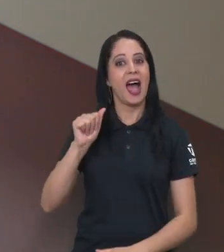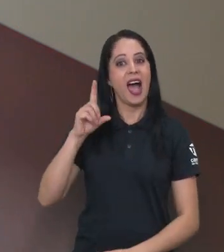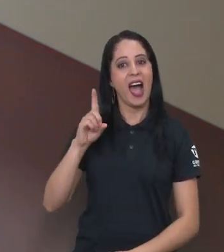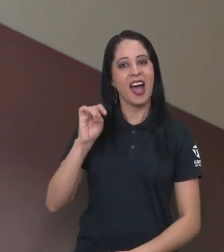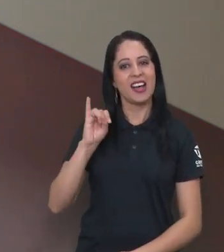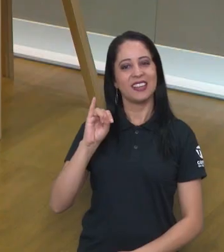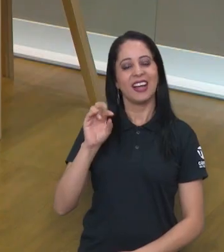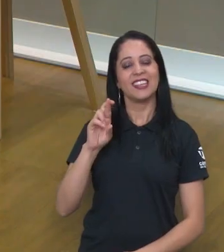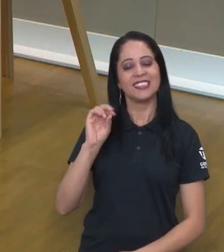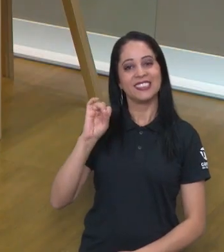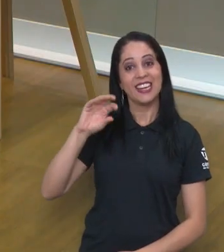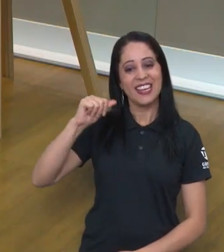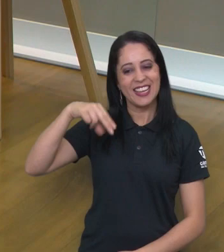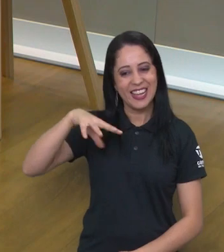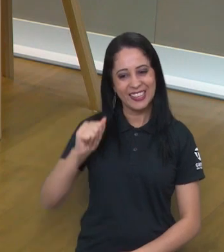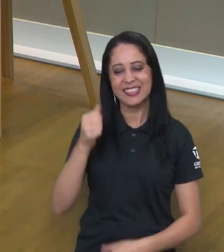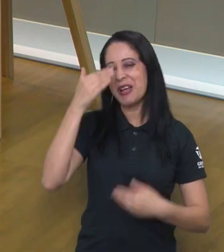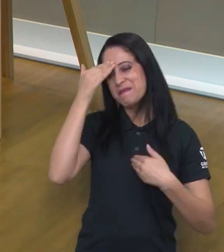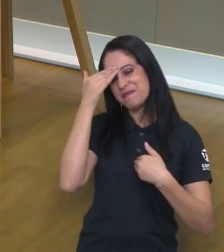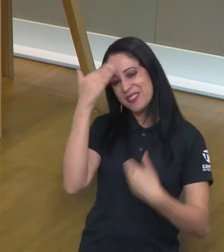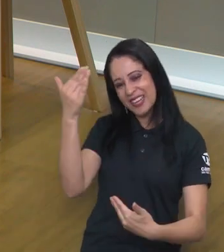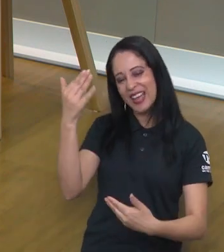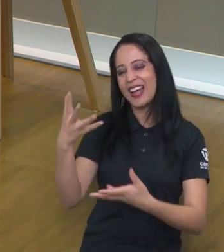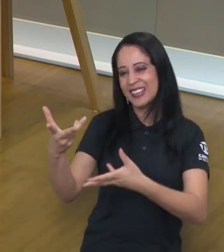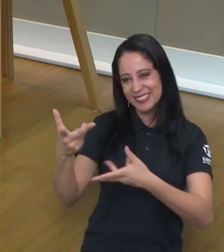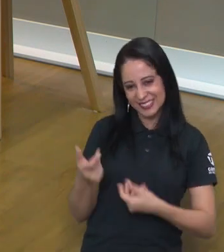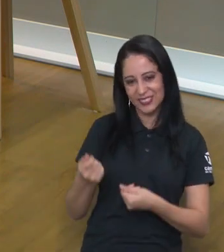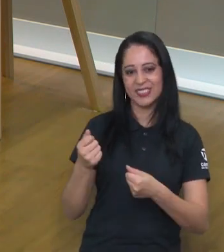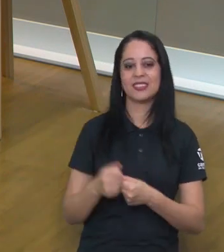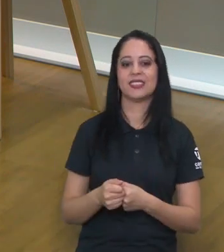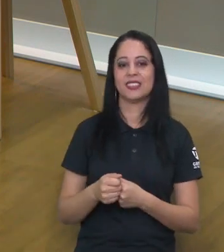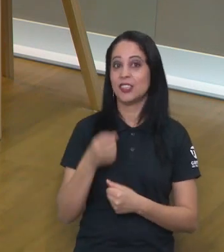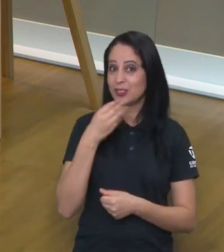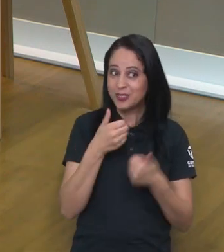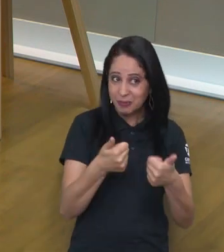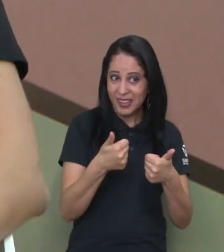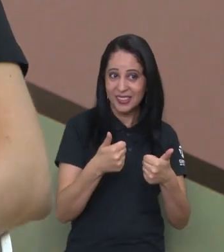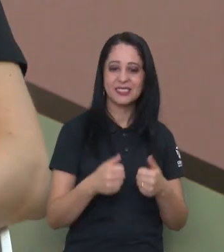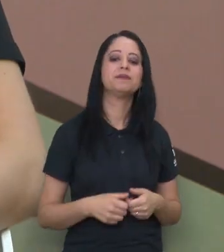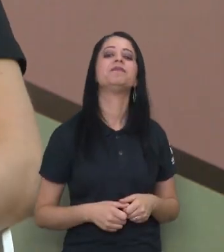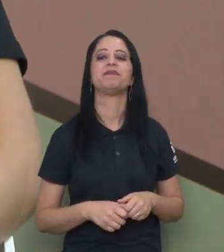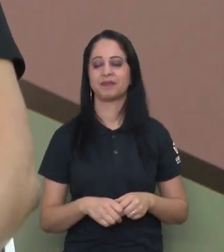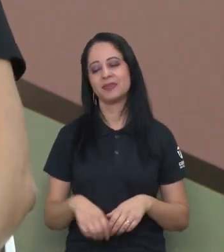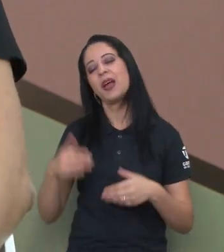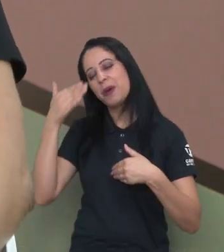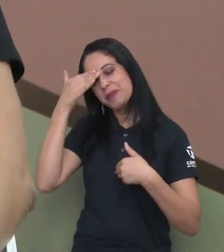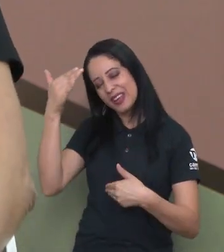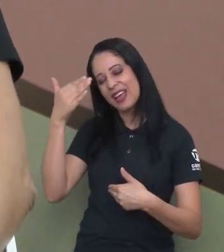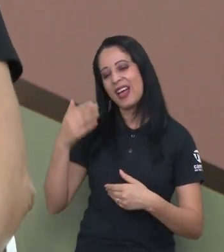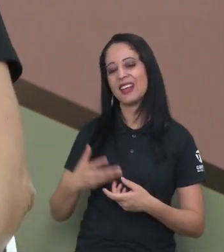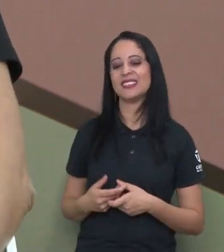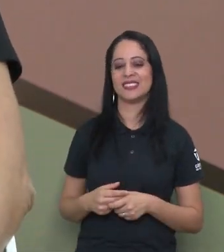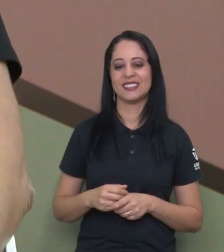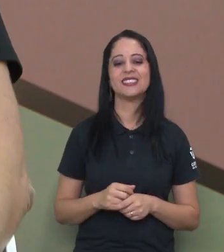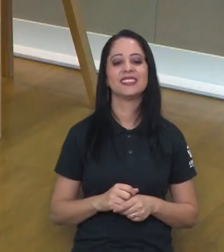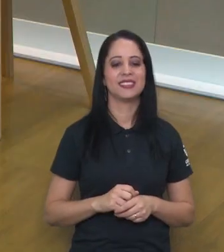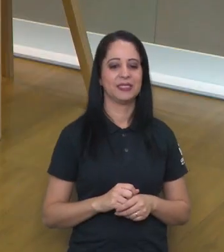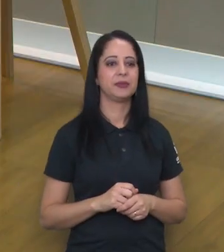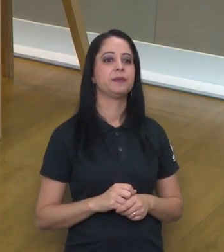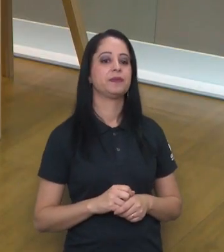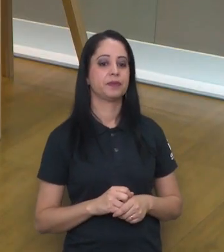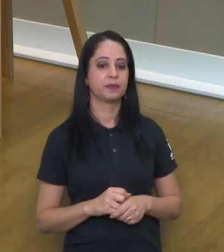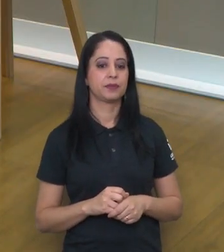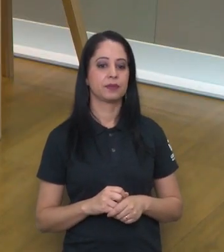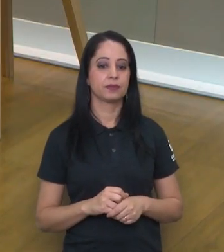da Silva, muito obrigada, aceitou o nosso convite. Tudo bem com você? Tudo bem, eu que agradeço o convite, Gisele.